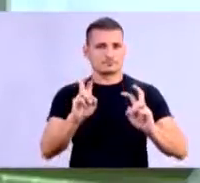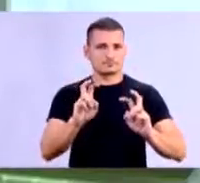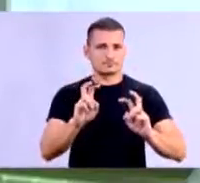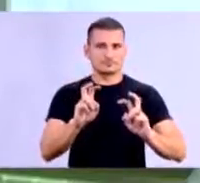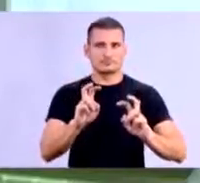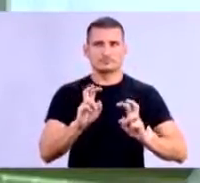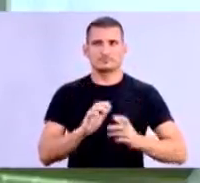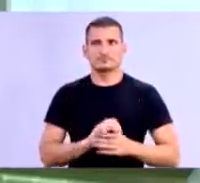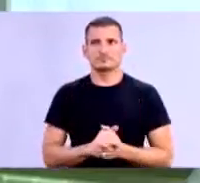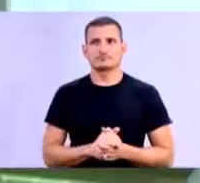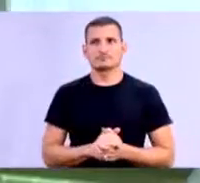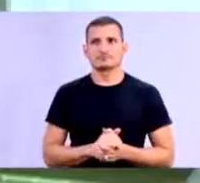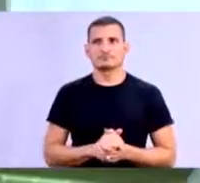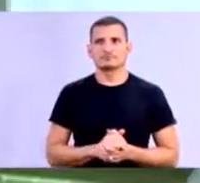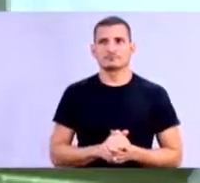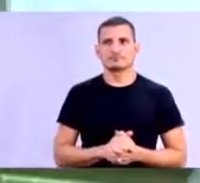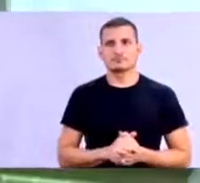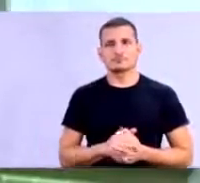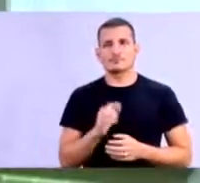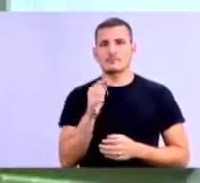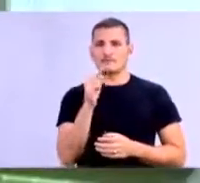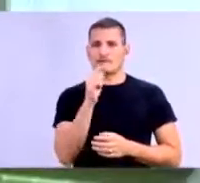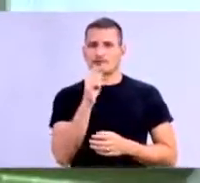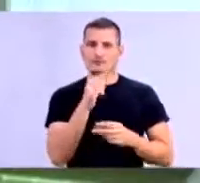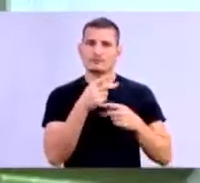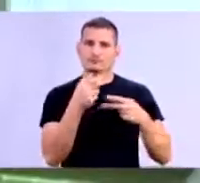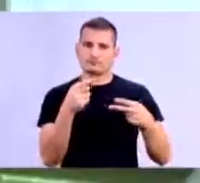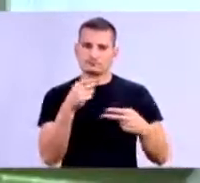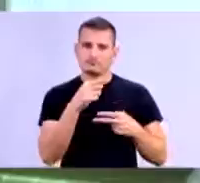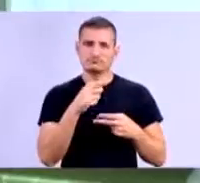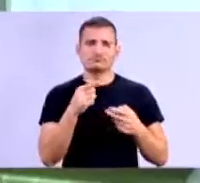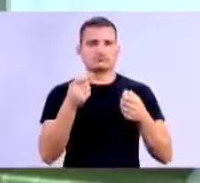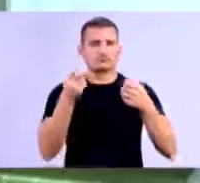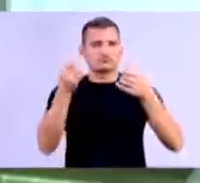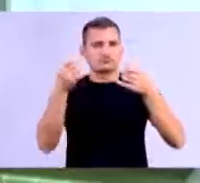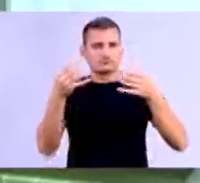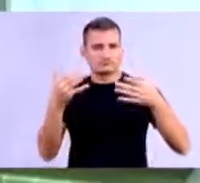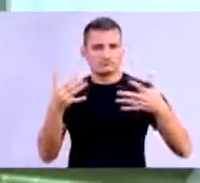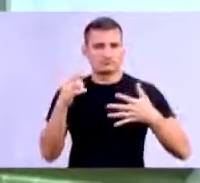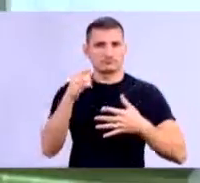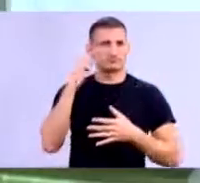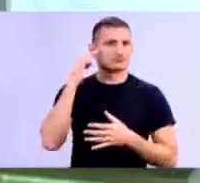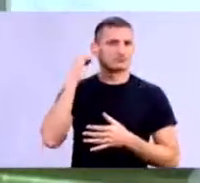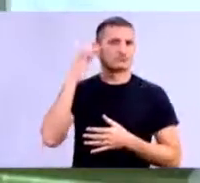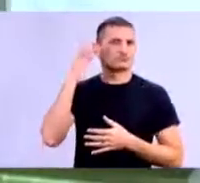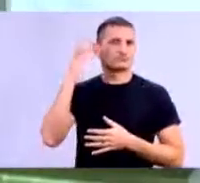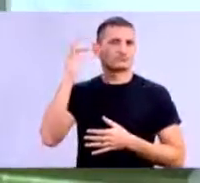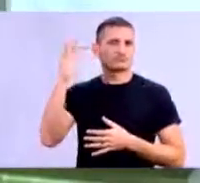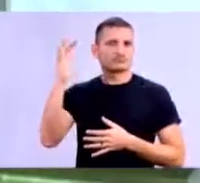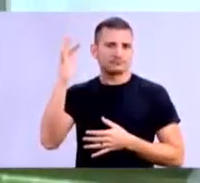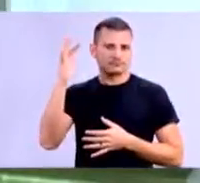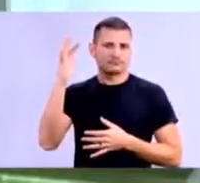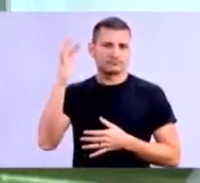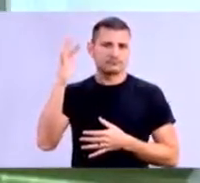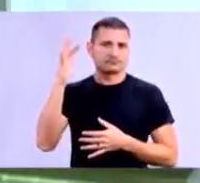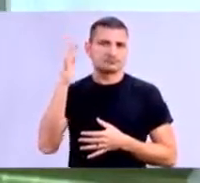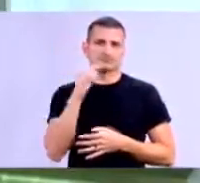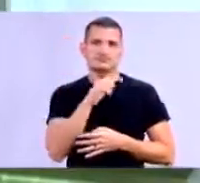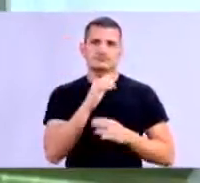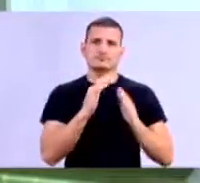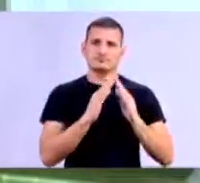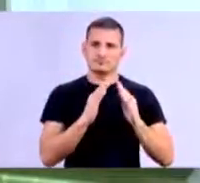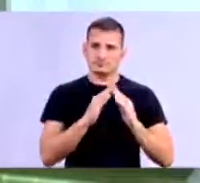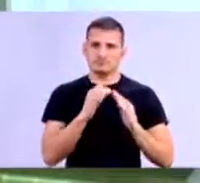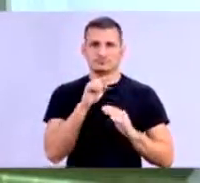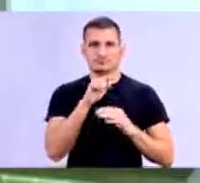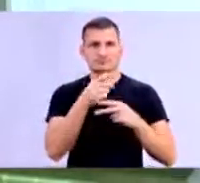que aquele objeto está sendo descrito, para que você possa imaginar no caso, aquela casa,